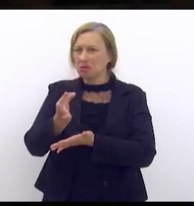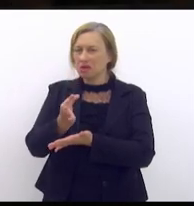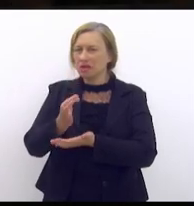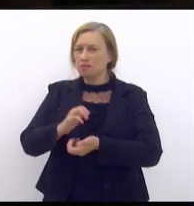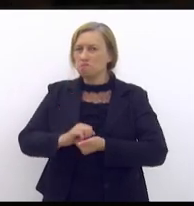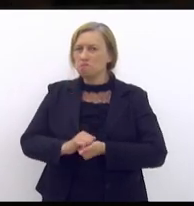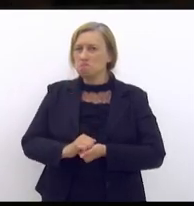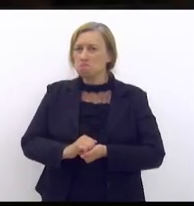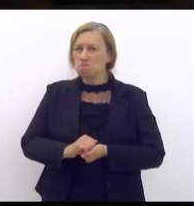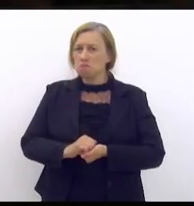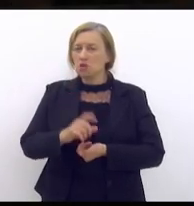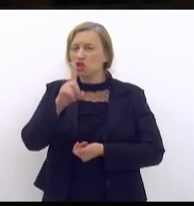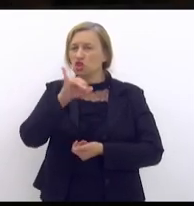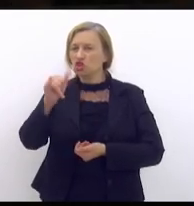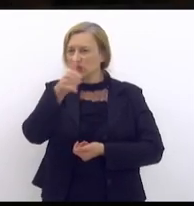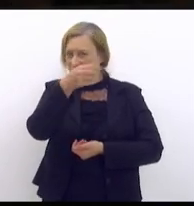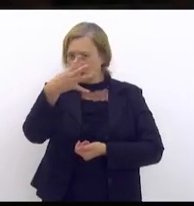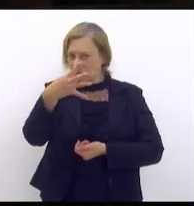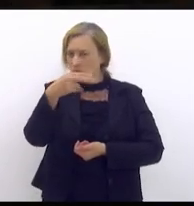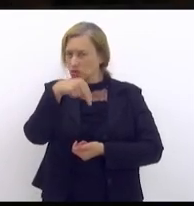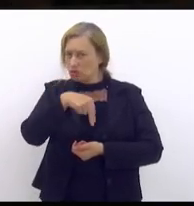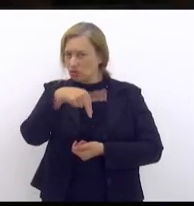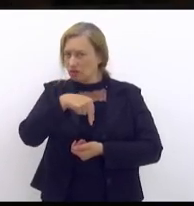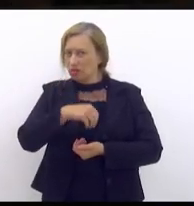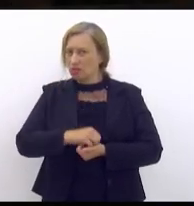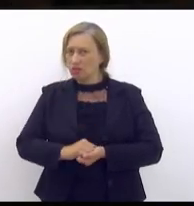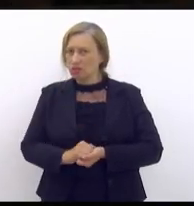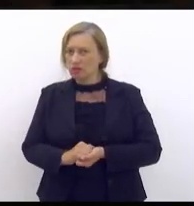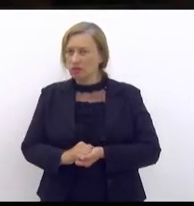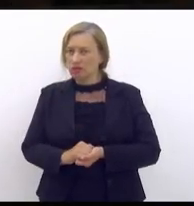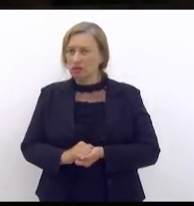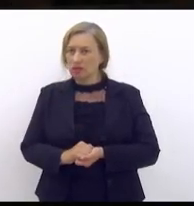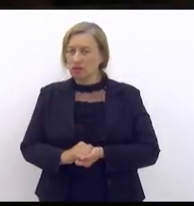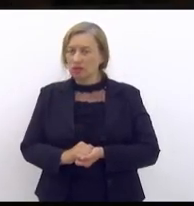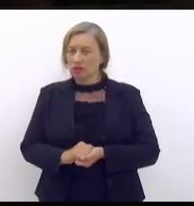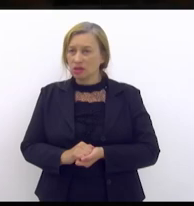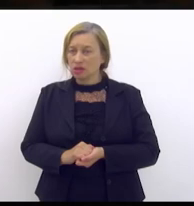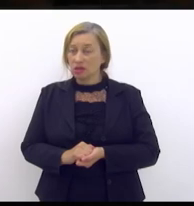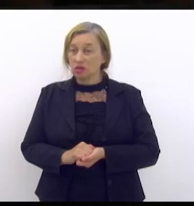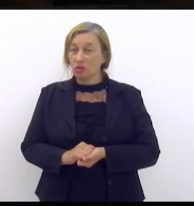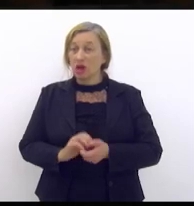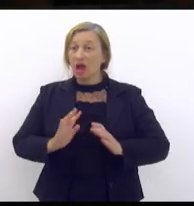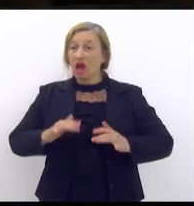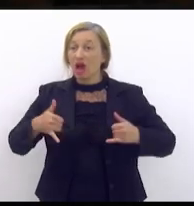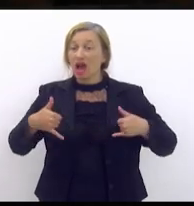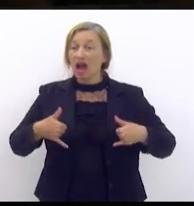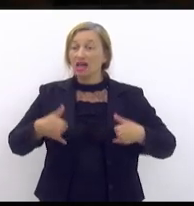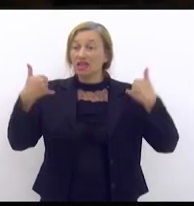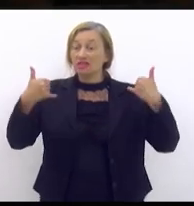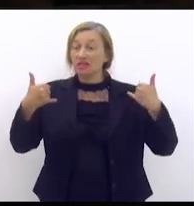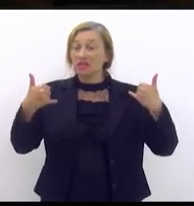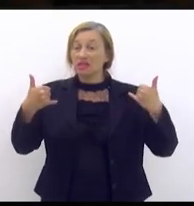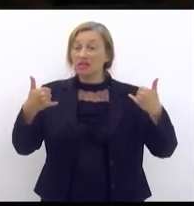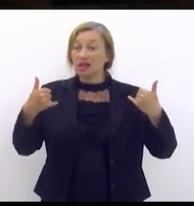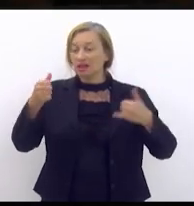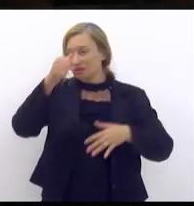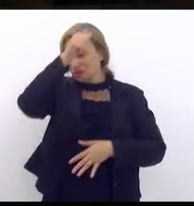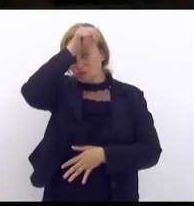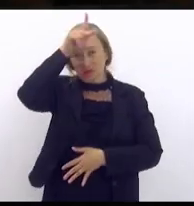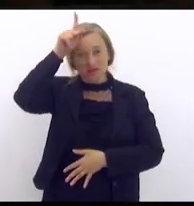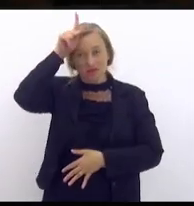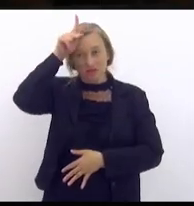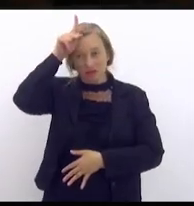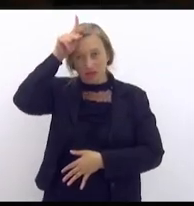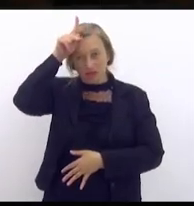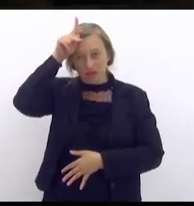que no dia 14 de novembro foi aniversário do prefeito Eduardo Paes.